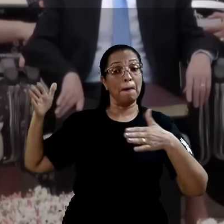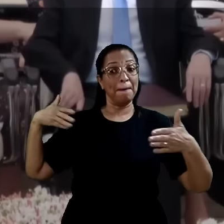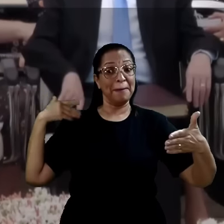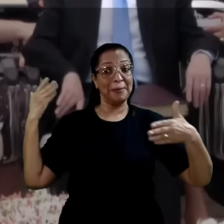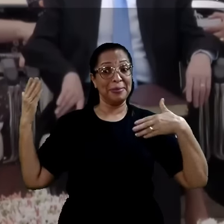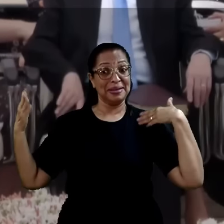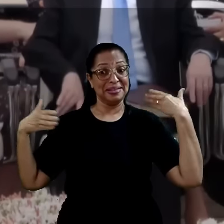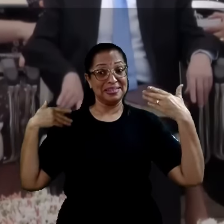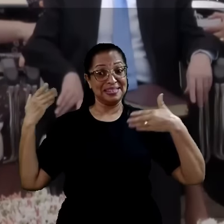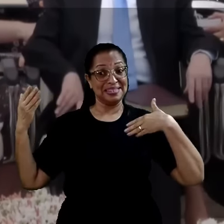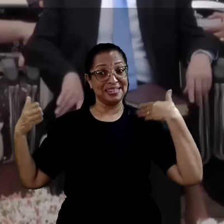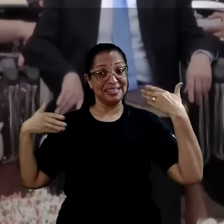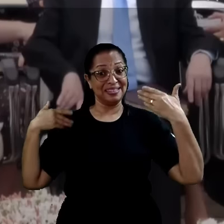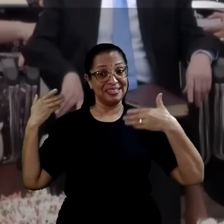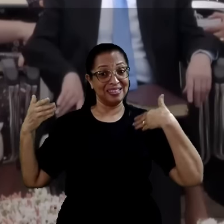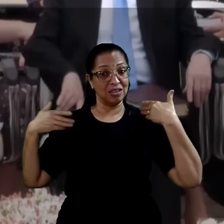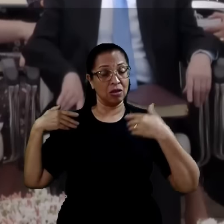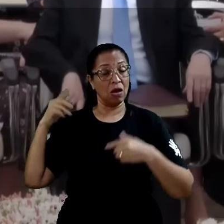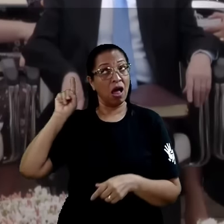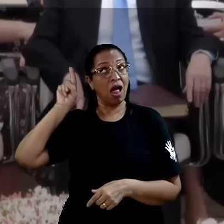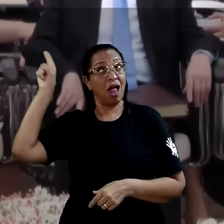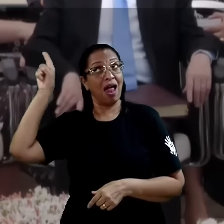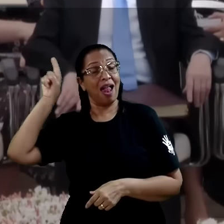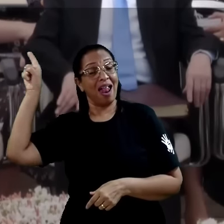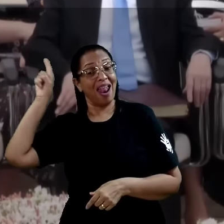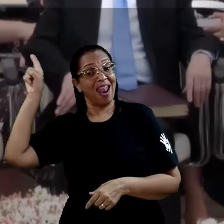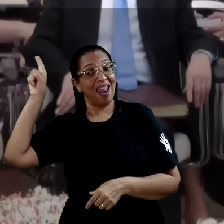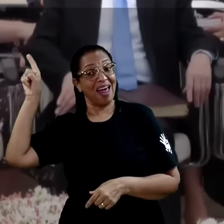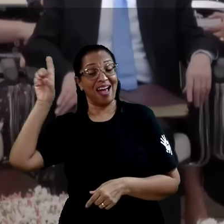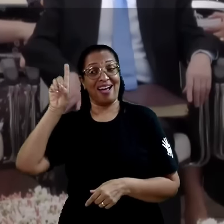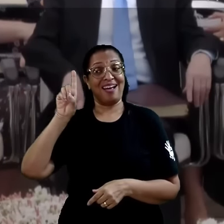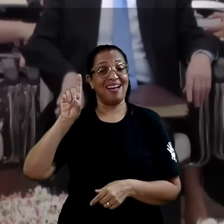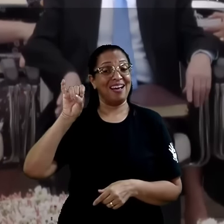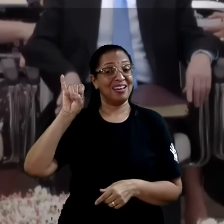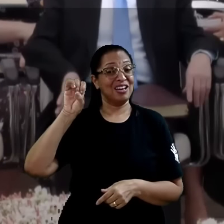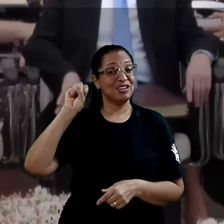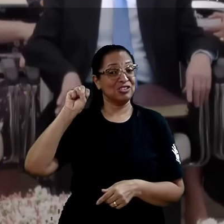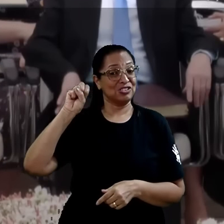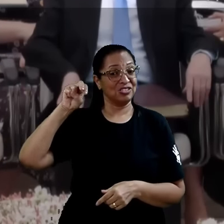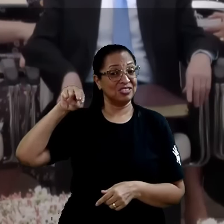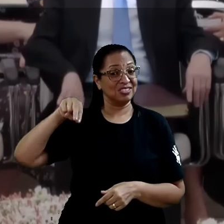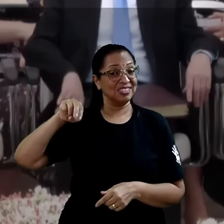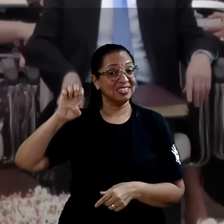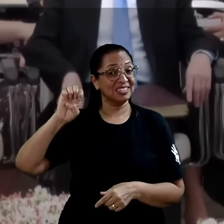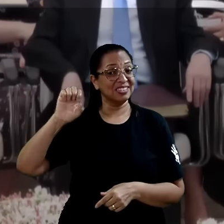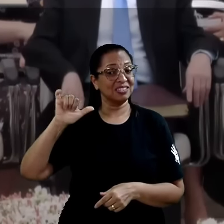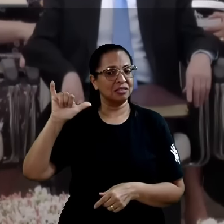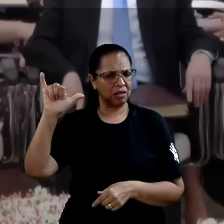memórias e Deus falava Eu quero que o meu povo colecione memórias